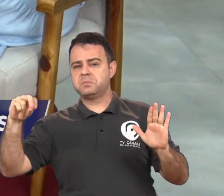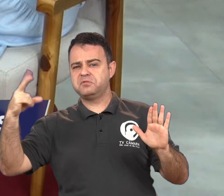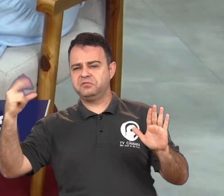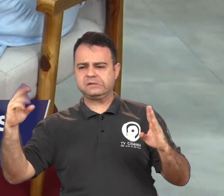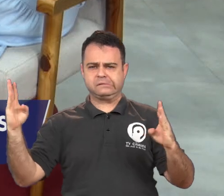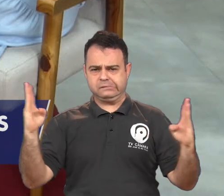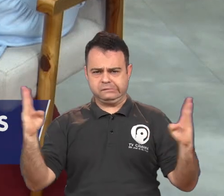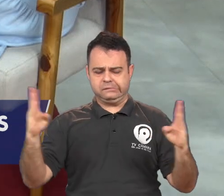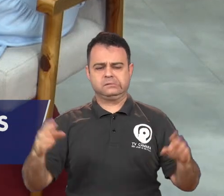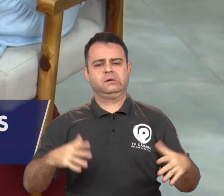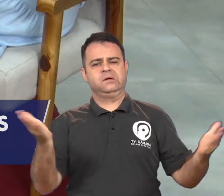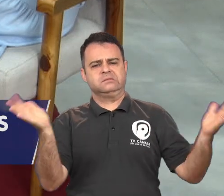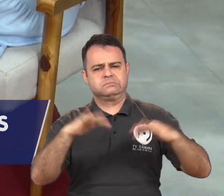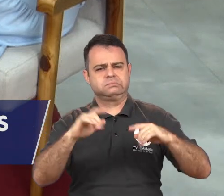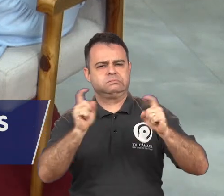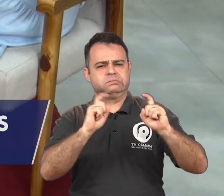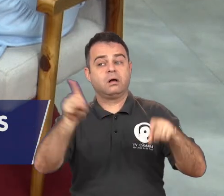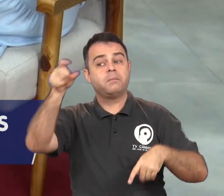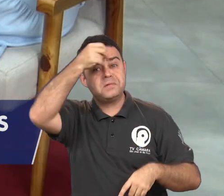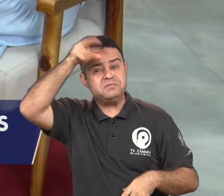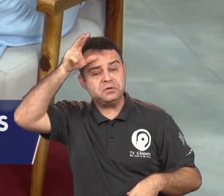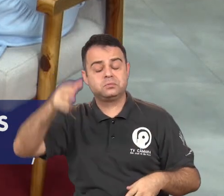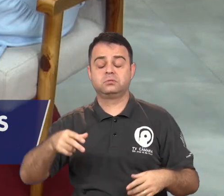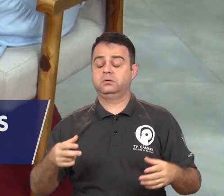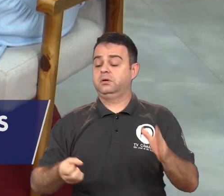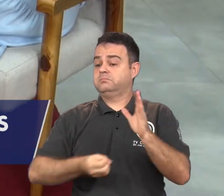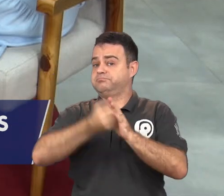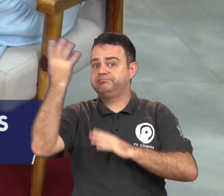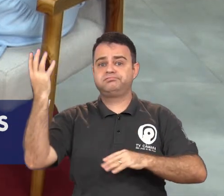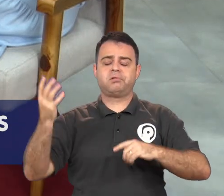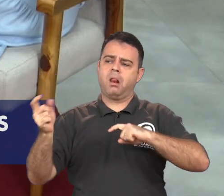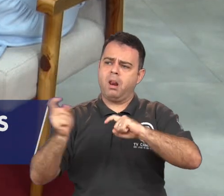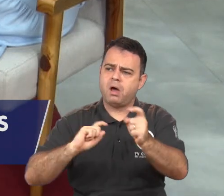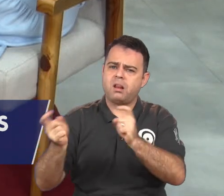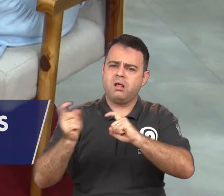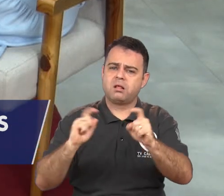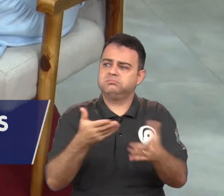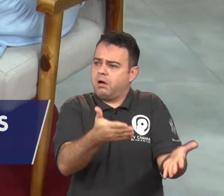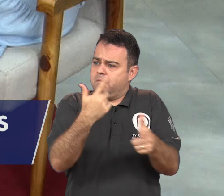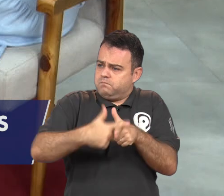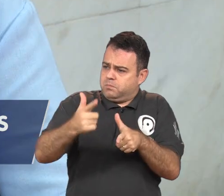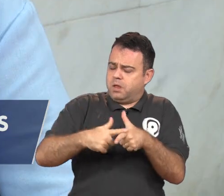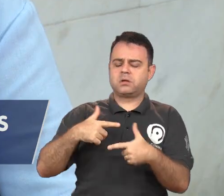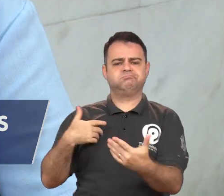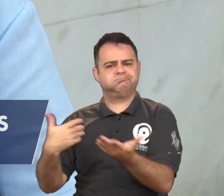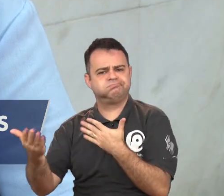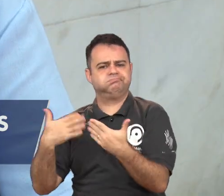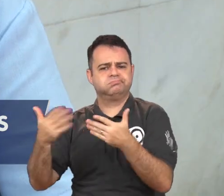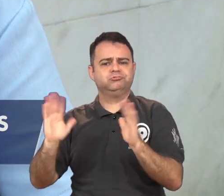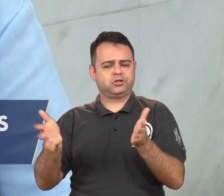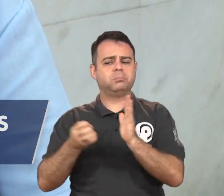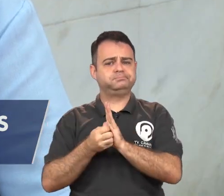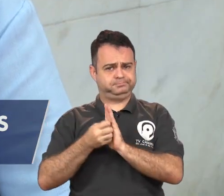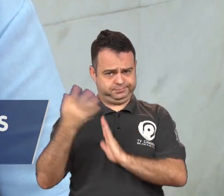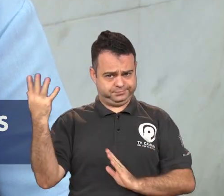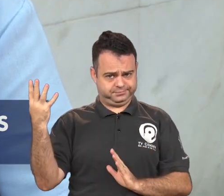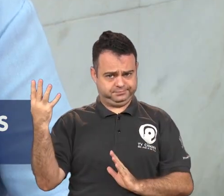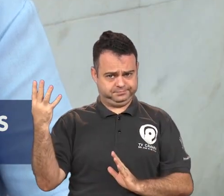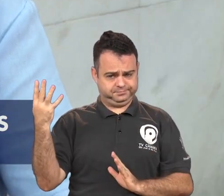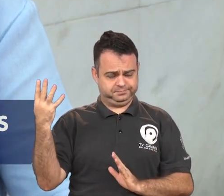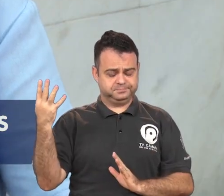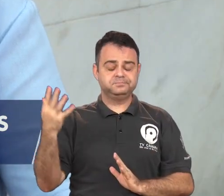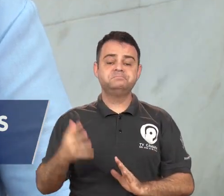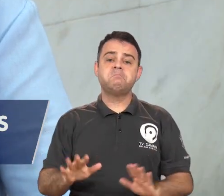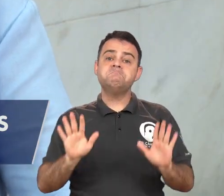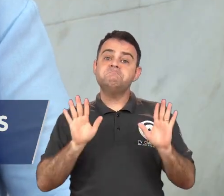reuniões, conversas também com o executivo sobre essa situação. Agora, eu vejo que